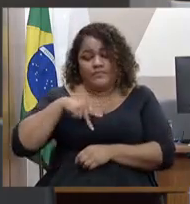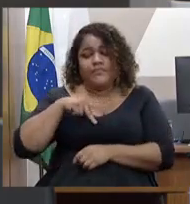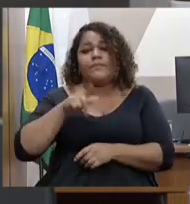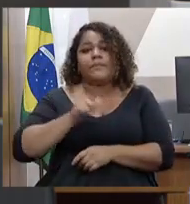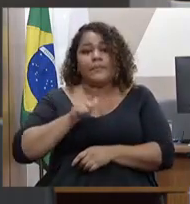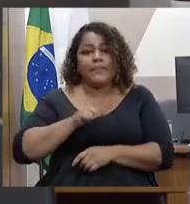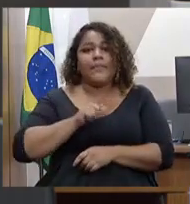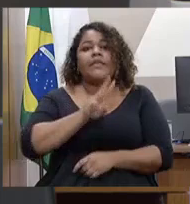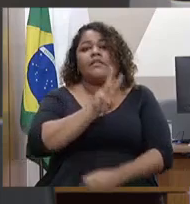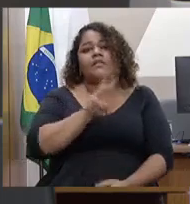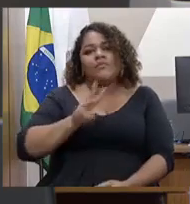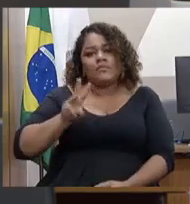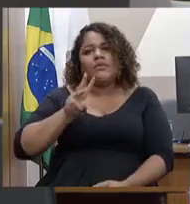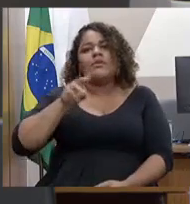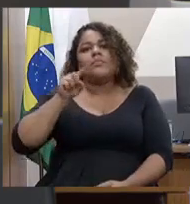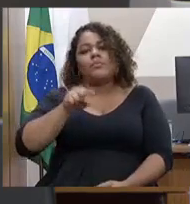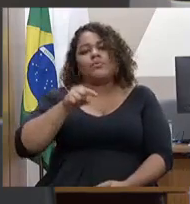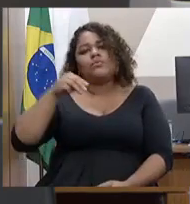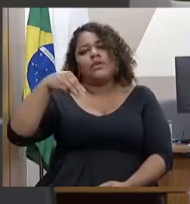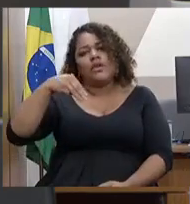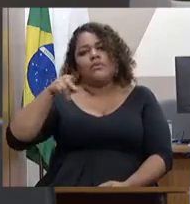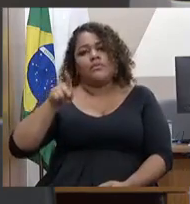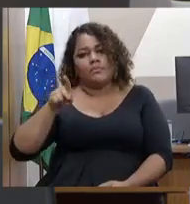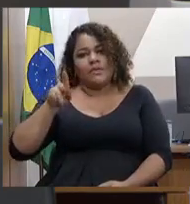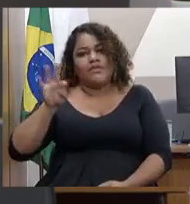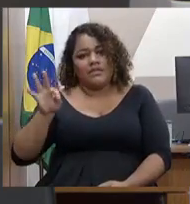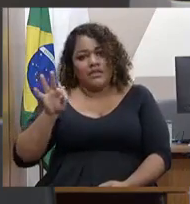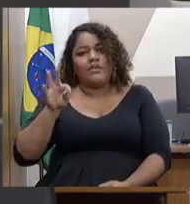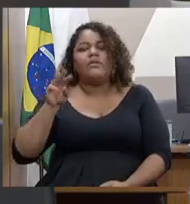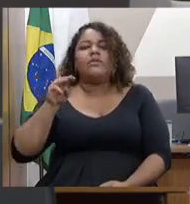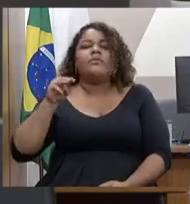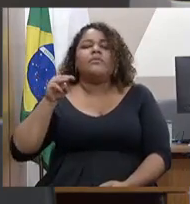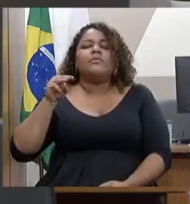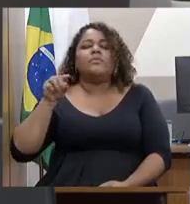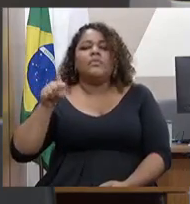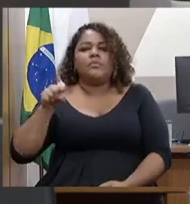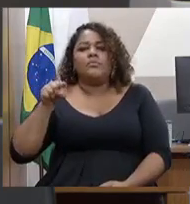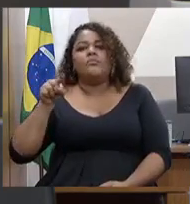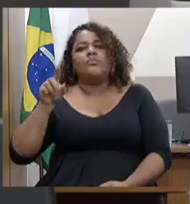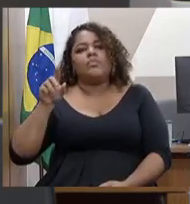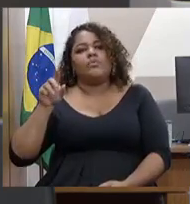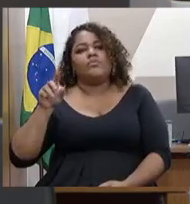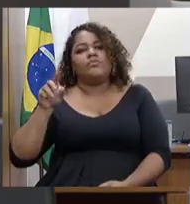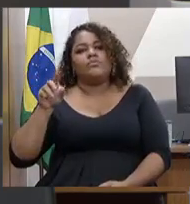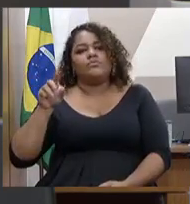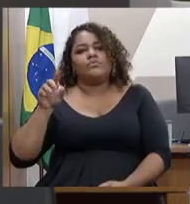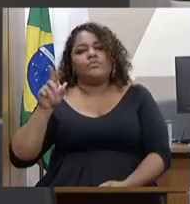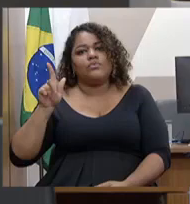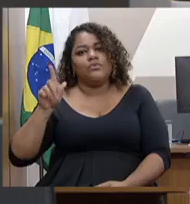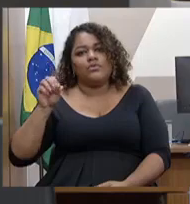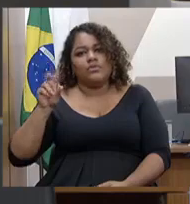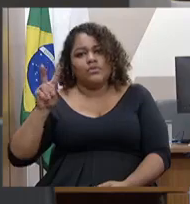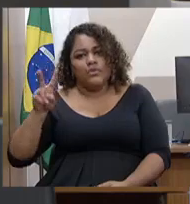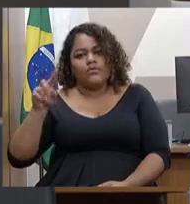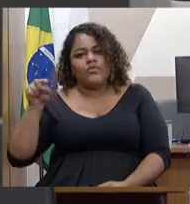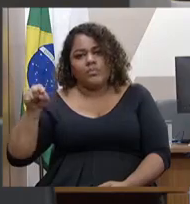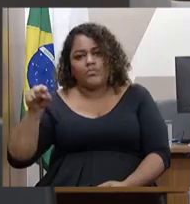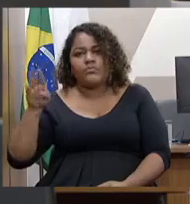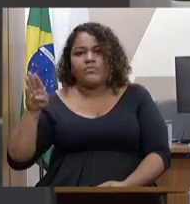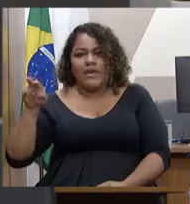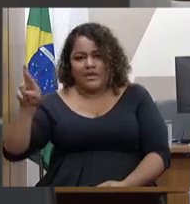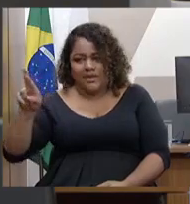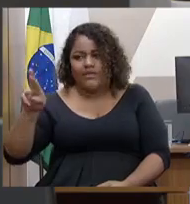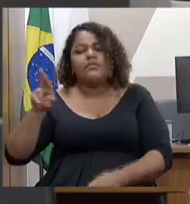mpp.br pode encaminhar as denúncias e qualquer pedido de reunião também a gente tá